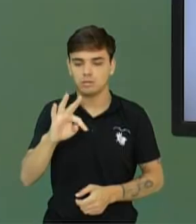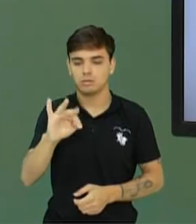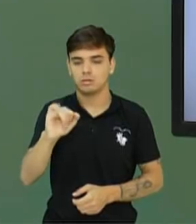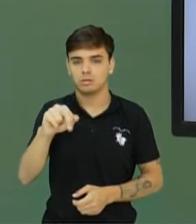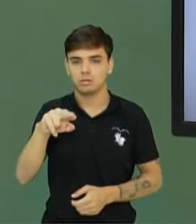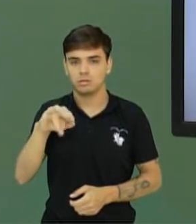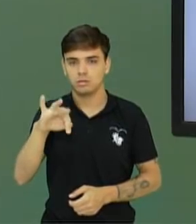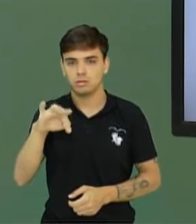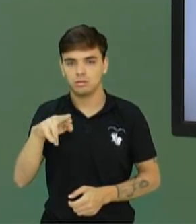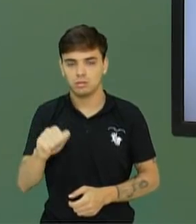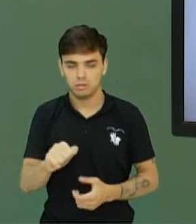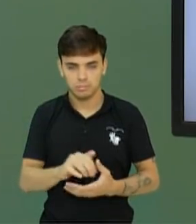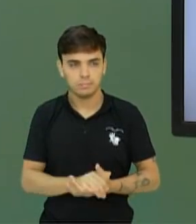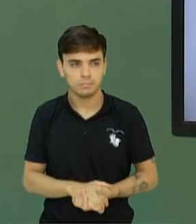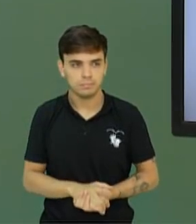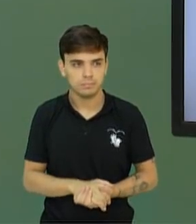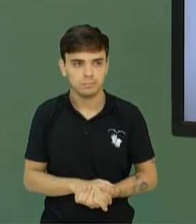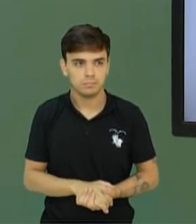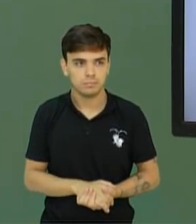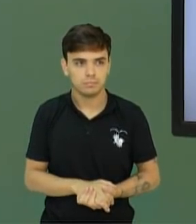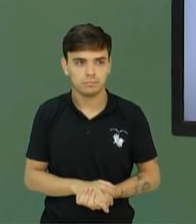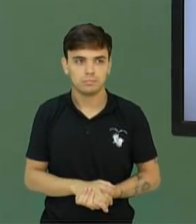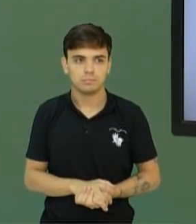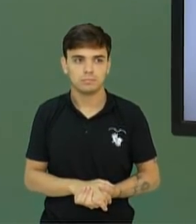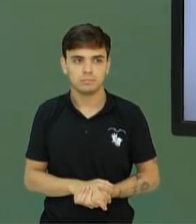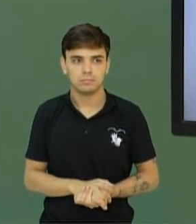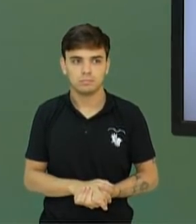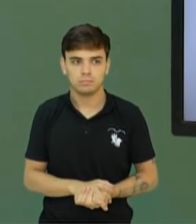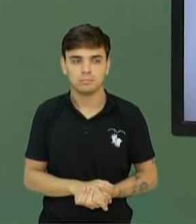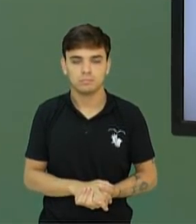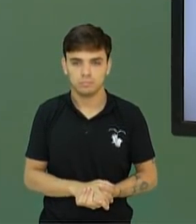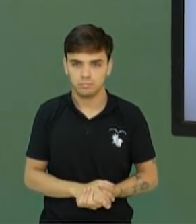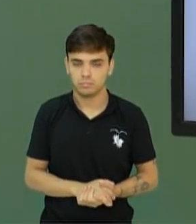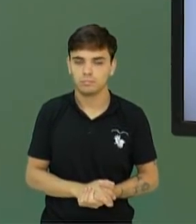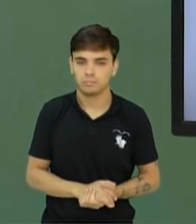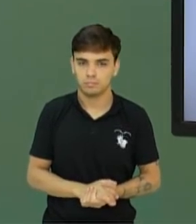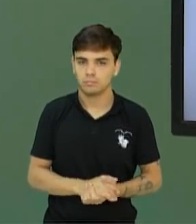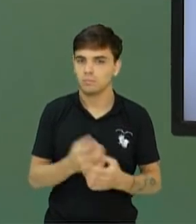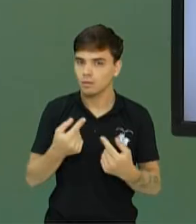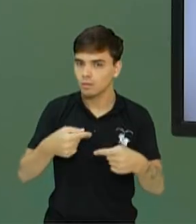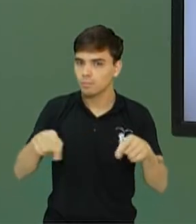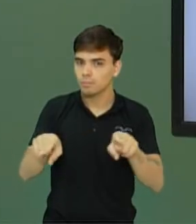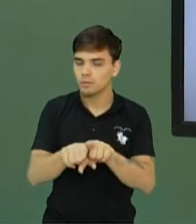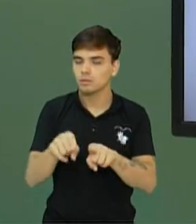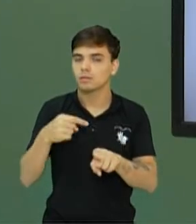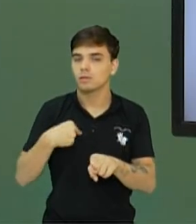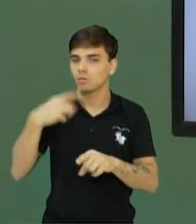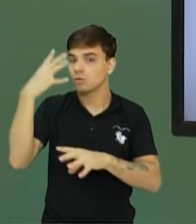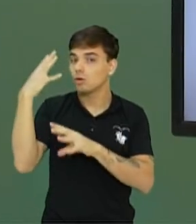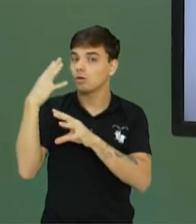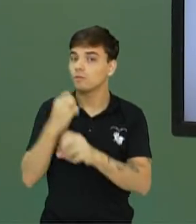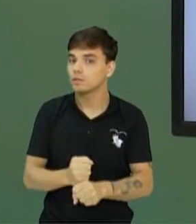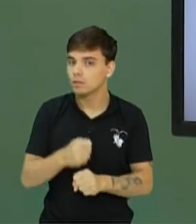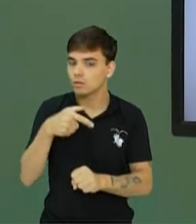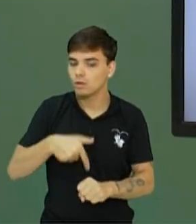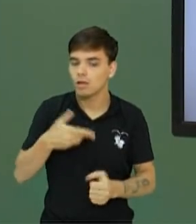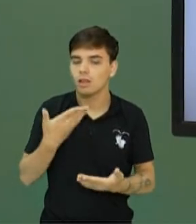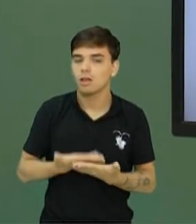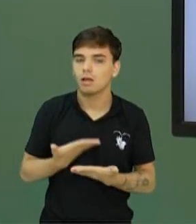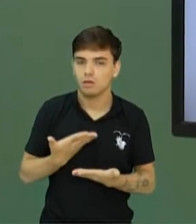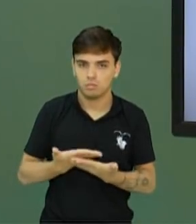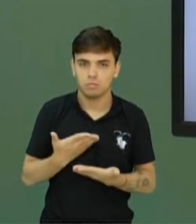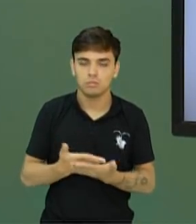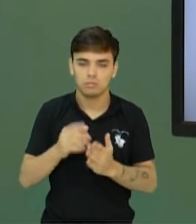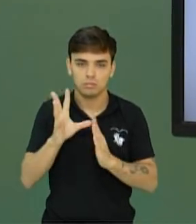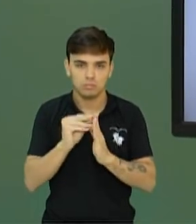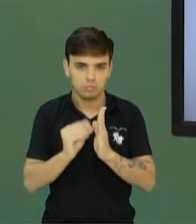timina. Olha lá, ó, adenina com timina, citosina com guanina. Repito, eu estou revisando essa aula, retomando esse